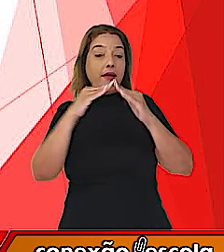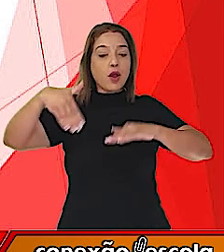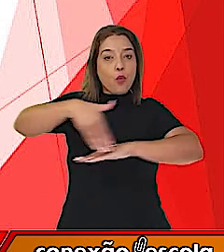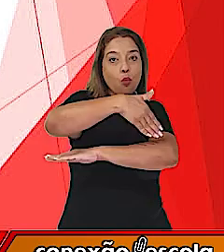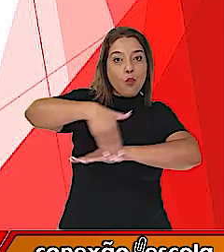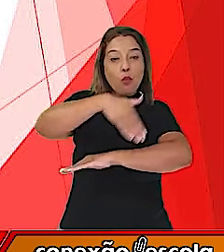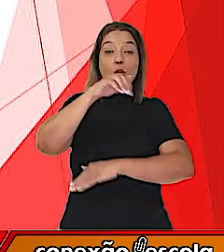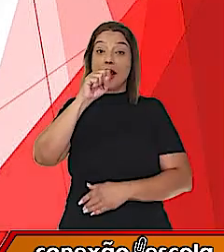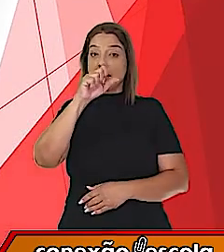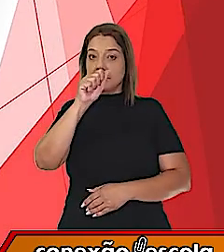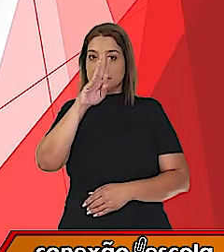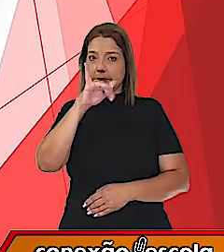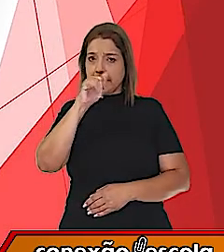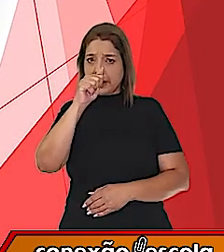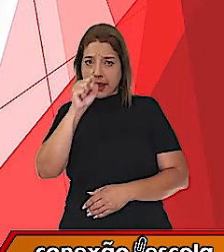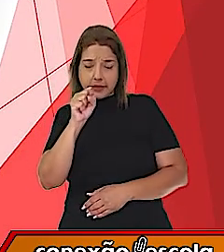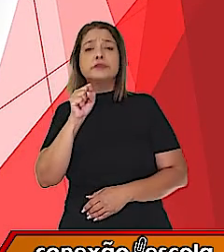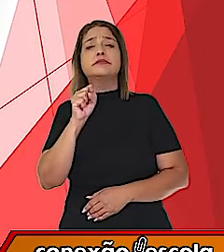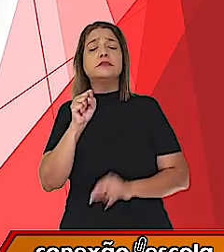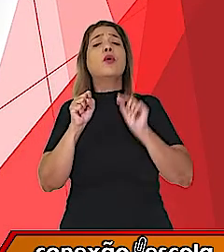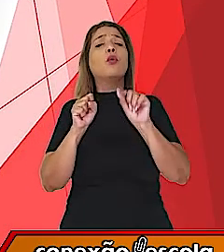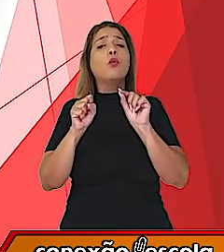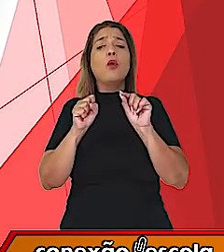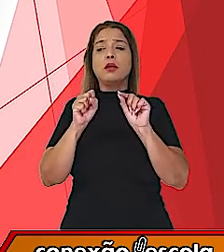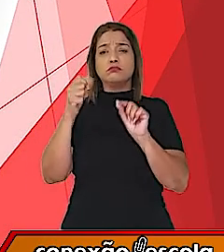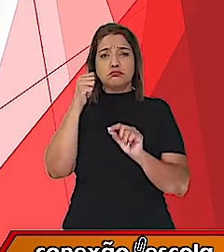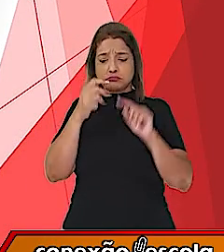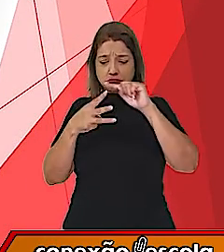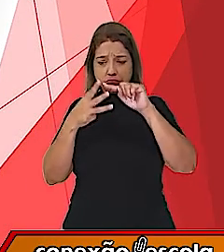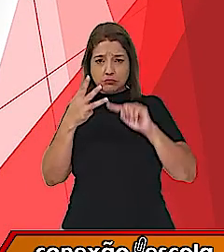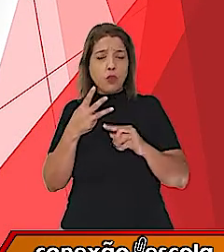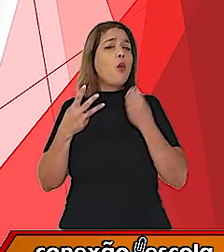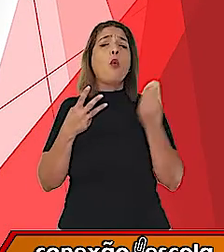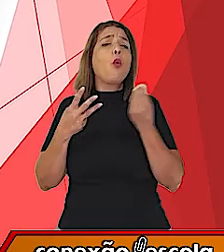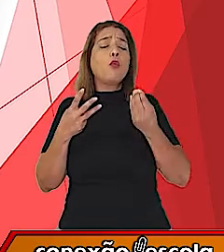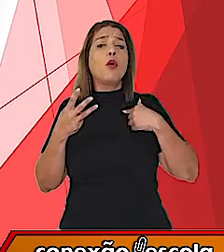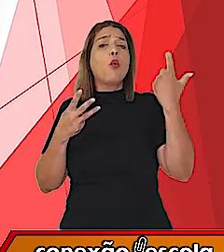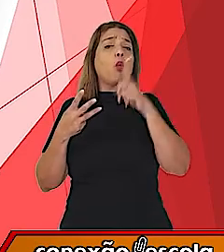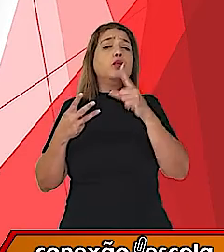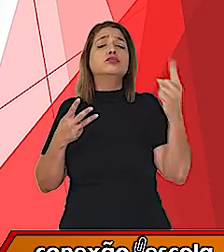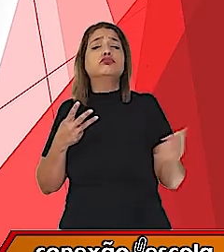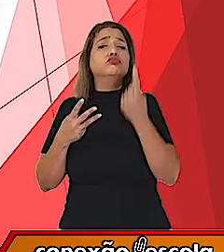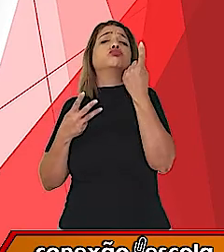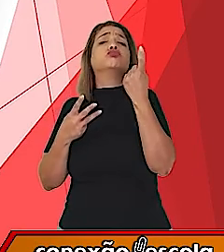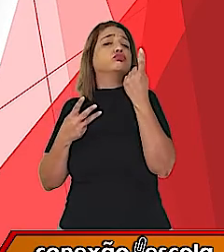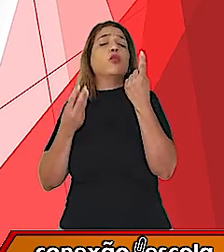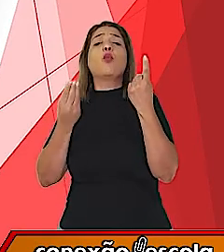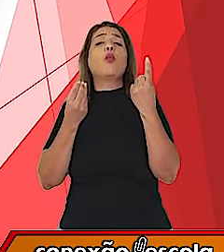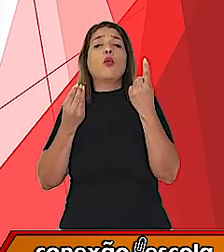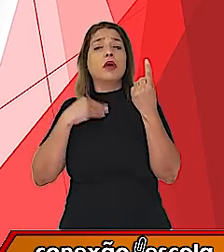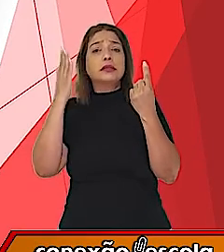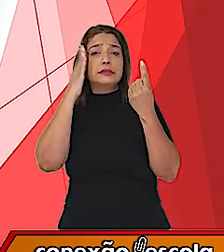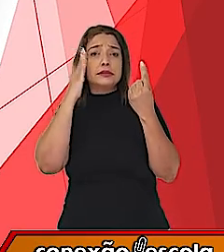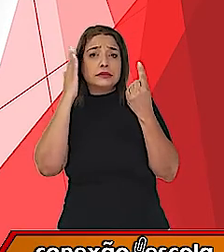Sabiás. Gostaria de me referir a Maria, Joana e Elias com apenas um termo. Como